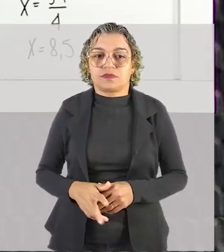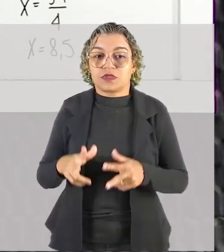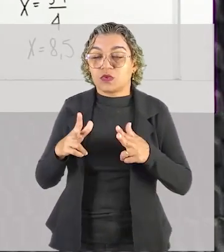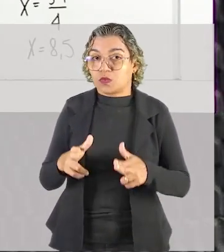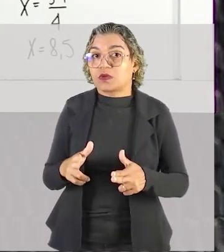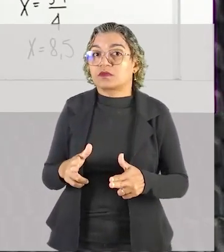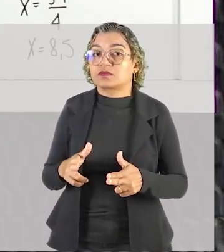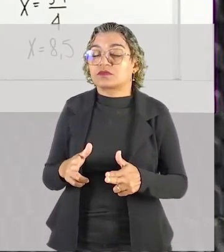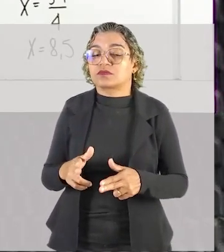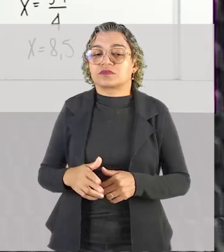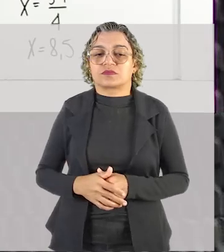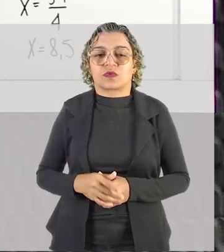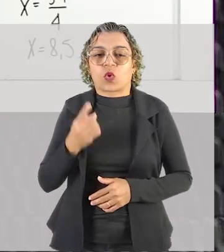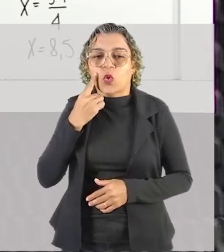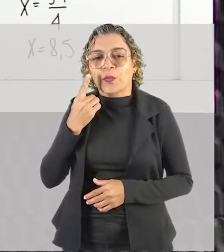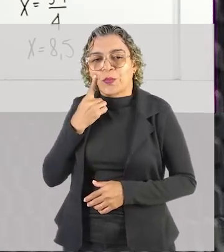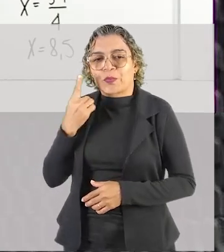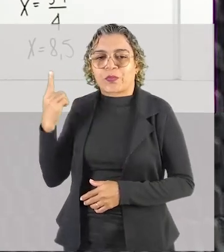igual